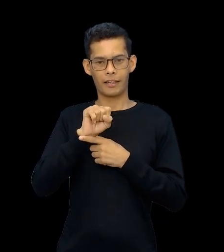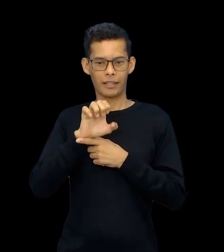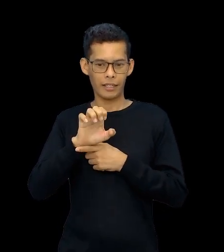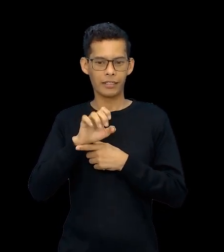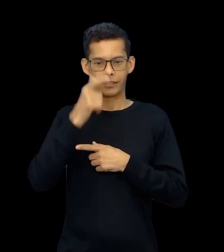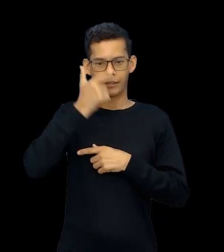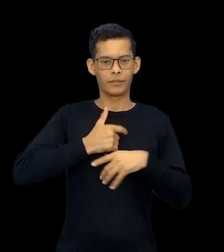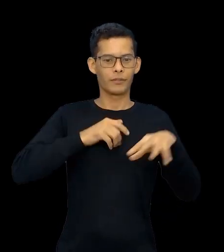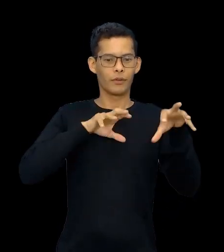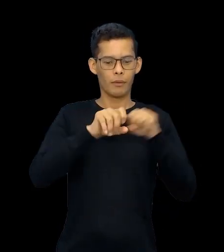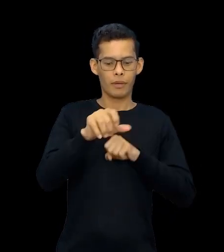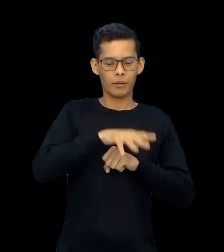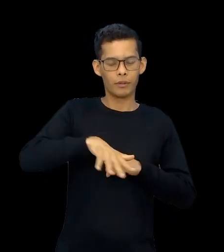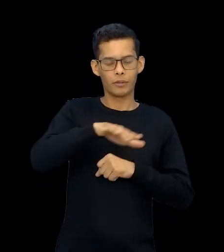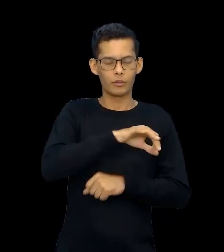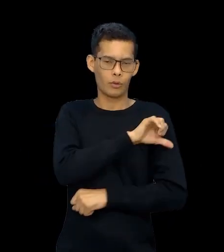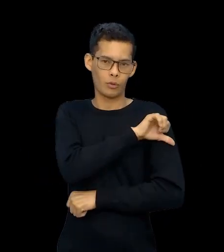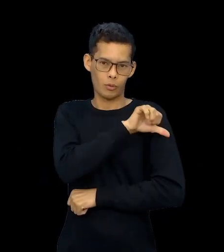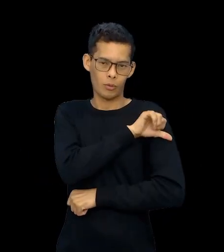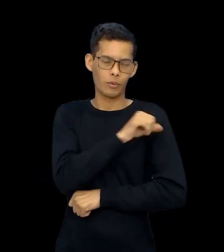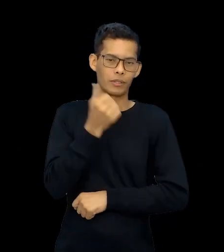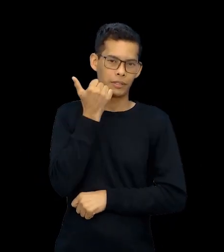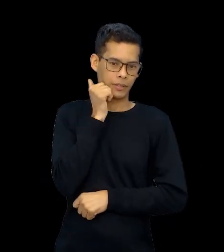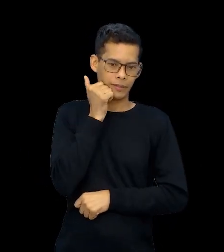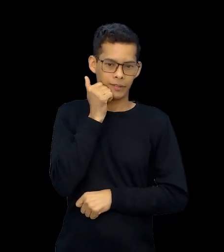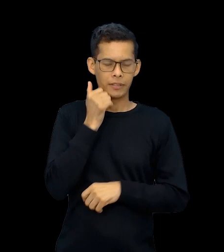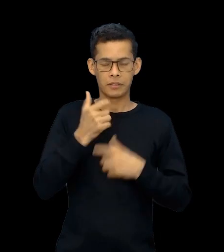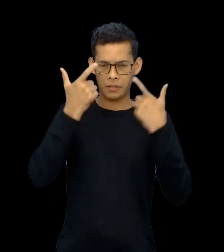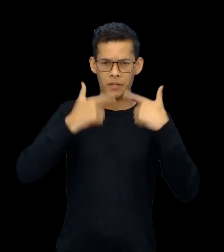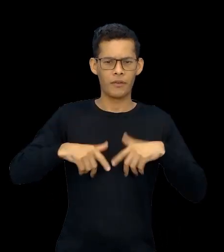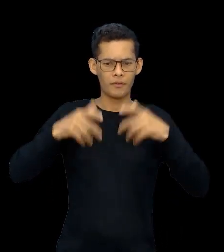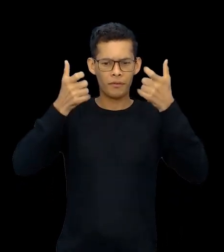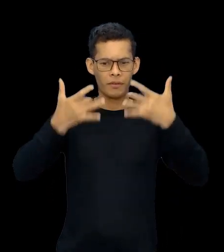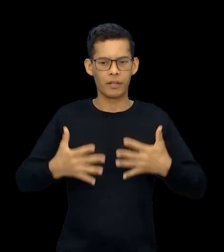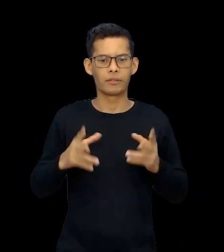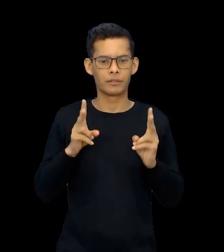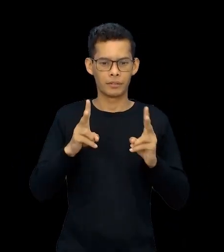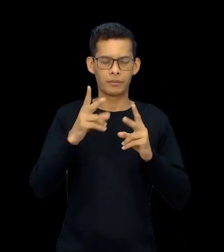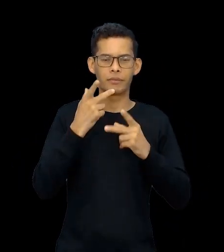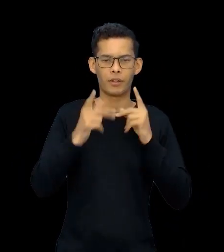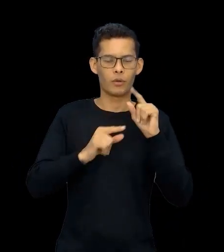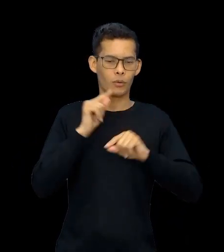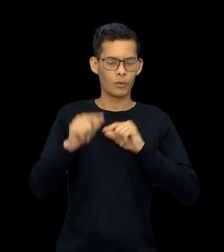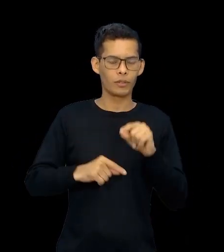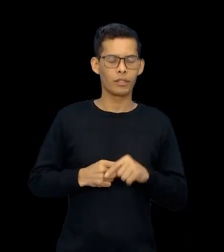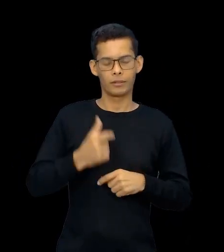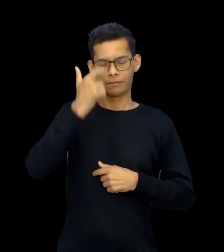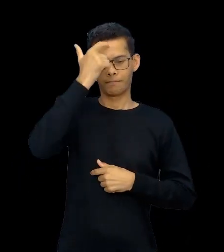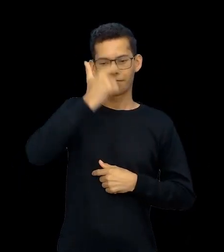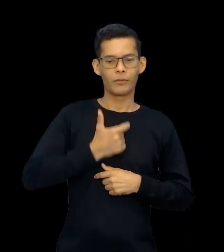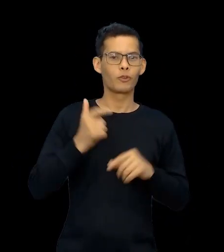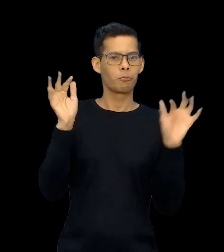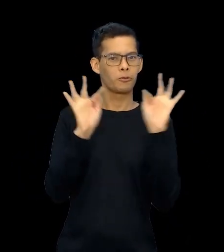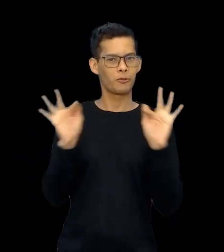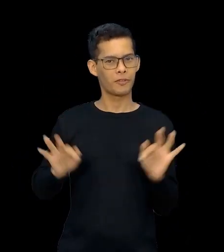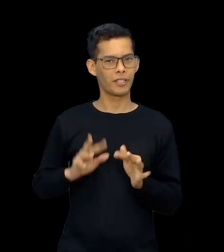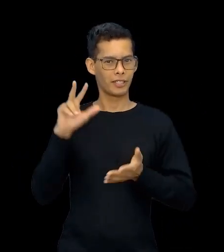9º ano de Ciências. E como eu sempre falo, mas não é mentira, é a mais pura verdade, estou muito feliz